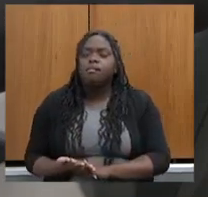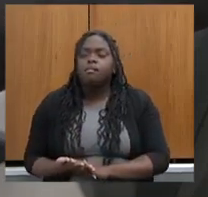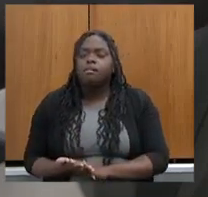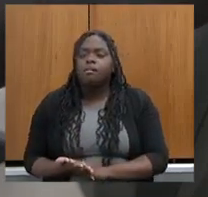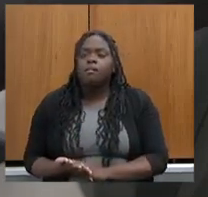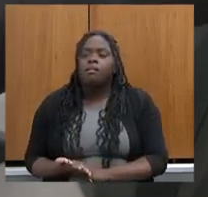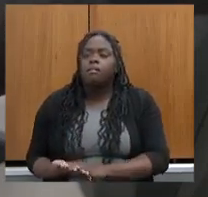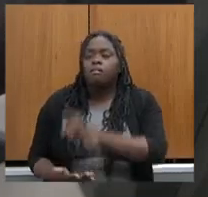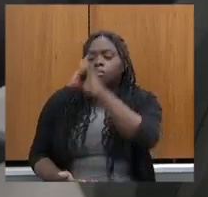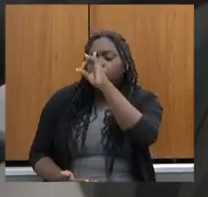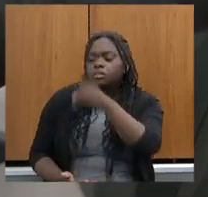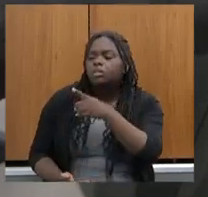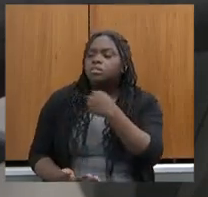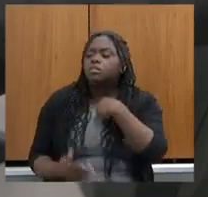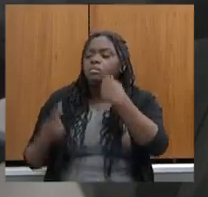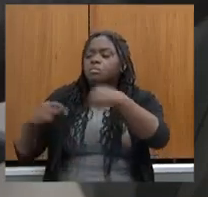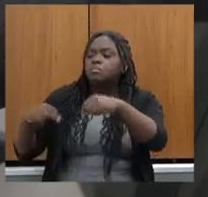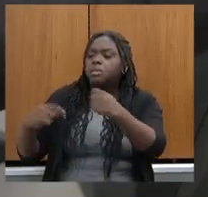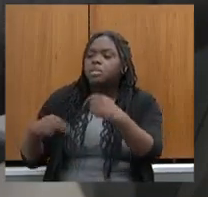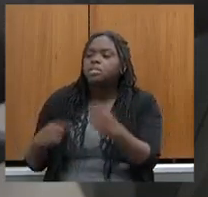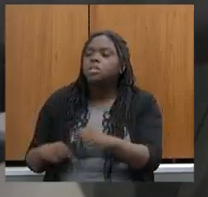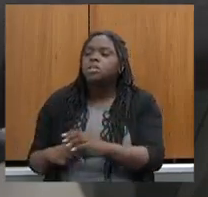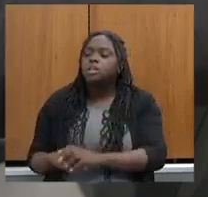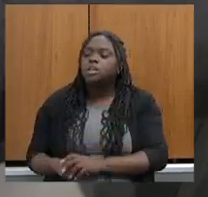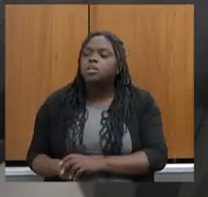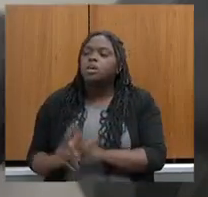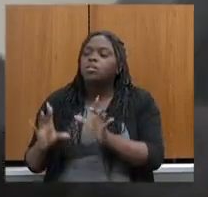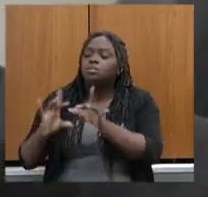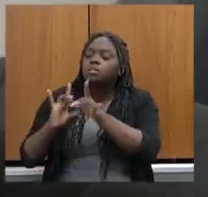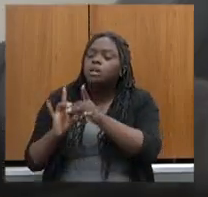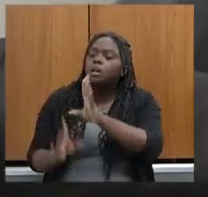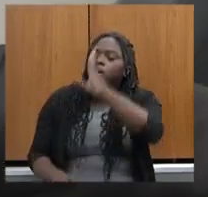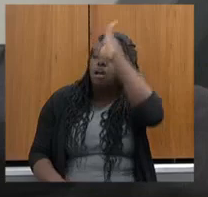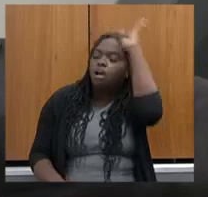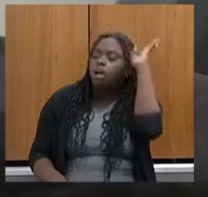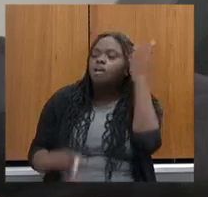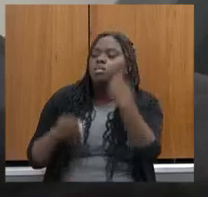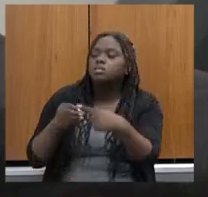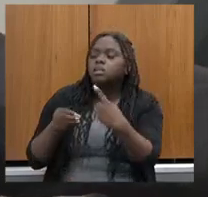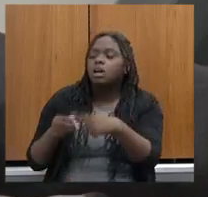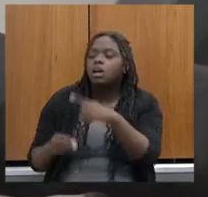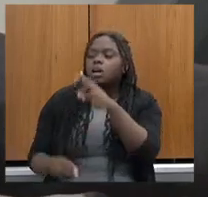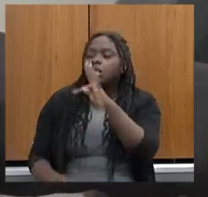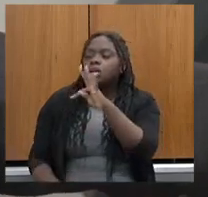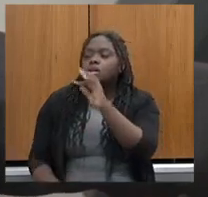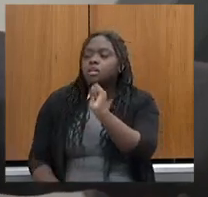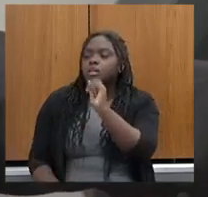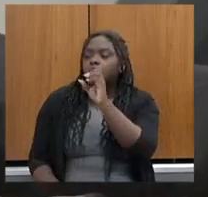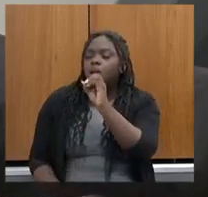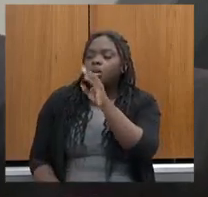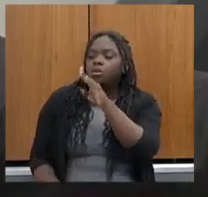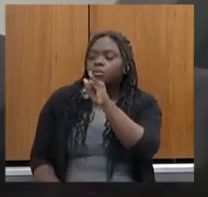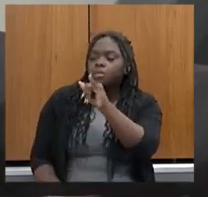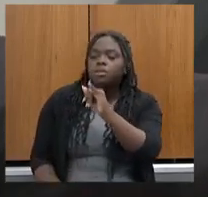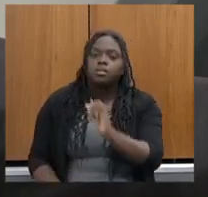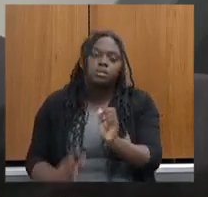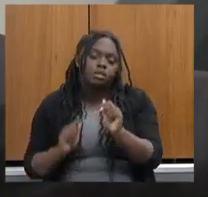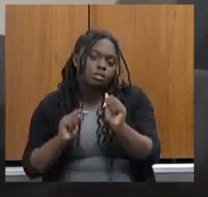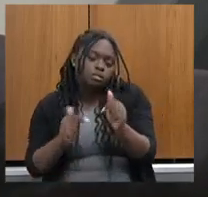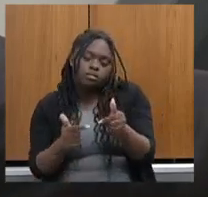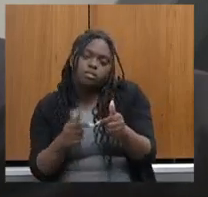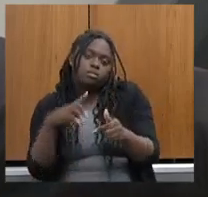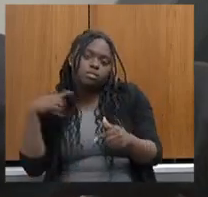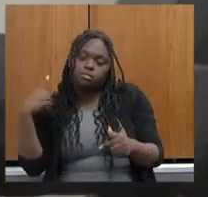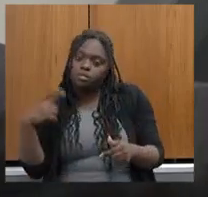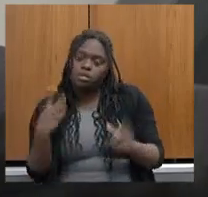comandante eu preciso do unidade do Corpo Bombeiro lá em Itaobim com fez aqui o deputado Dr Jean Freire de forma mais